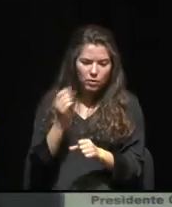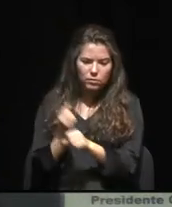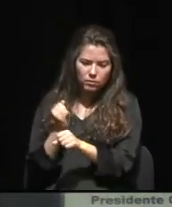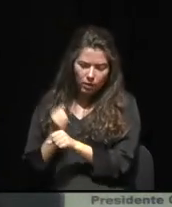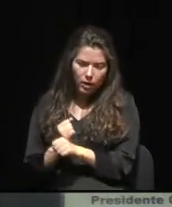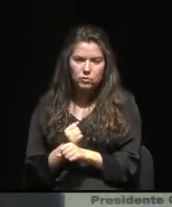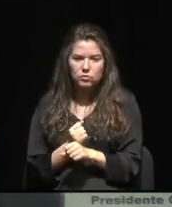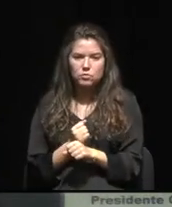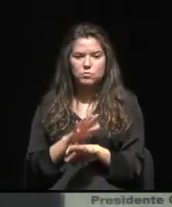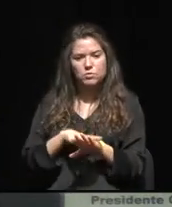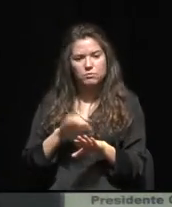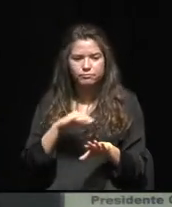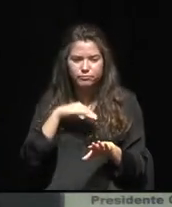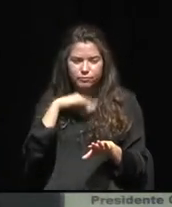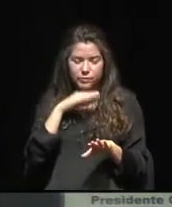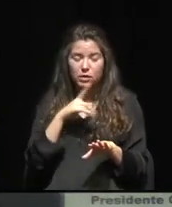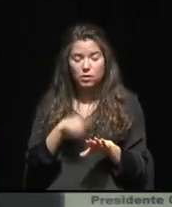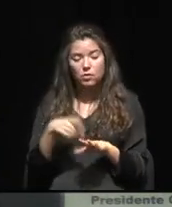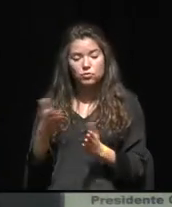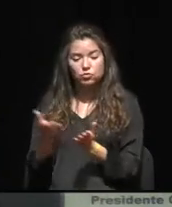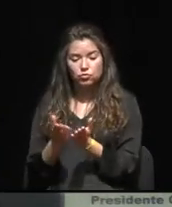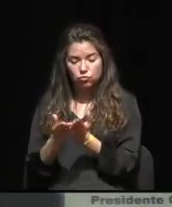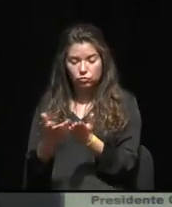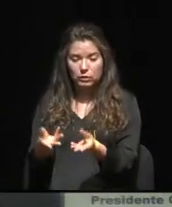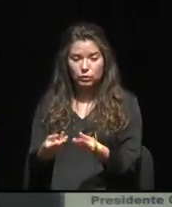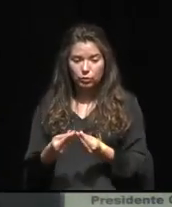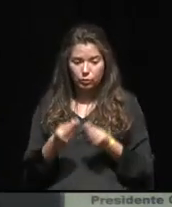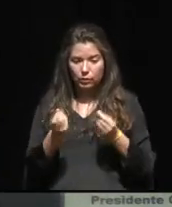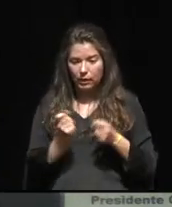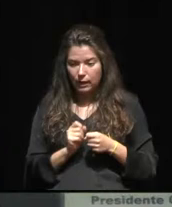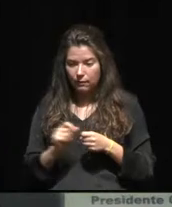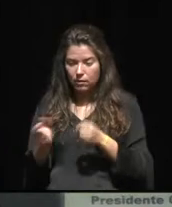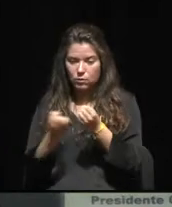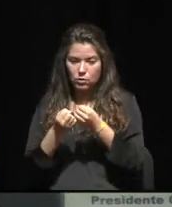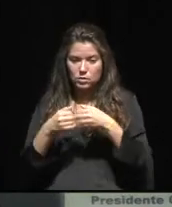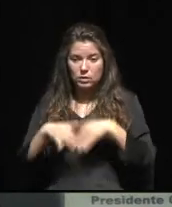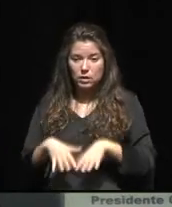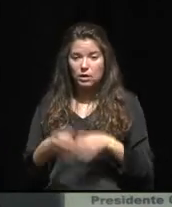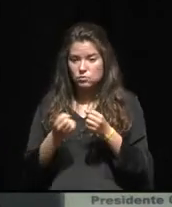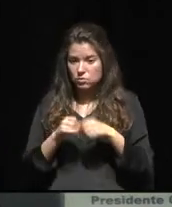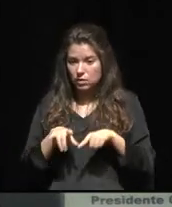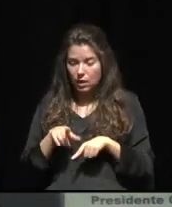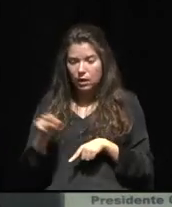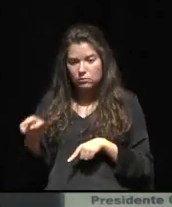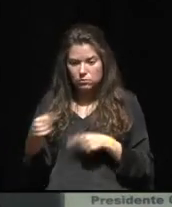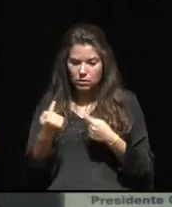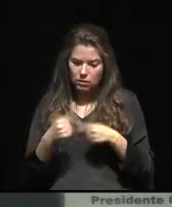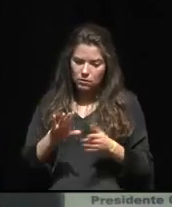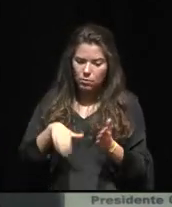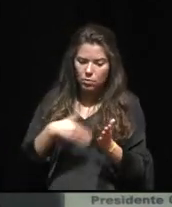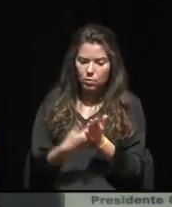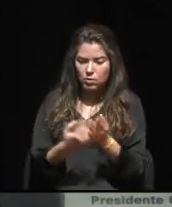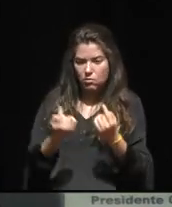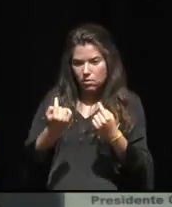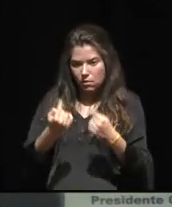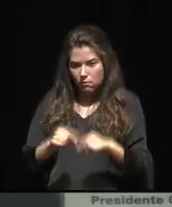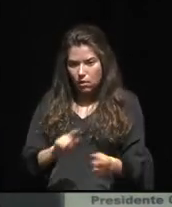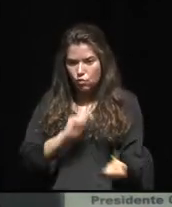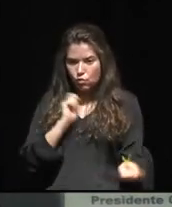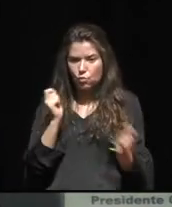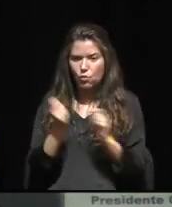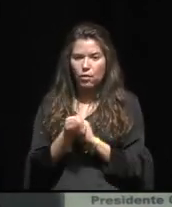penosidade nós pegamos nesse estudo enviamos aos sindicatos os sindicatos tiveram propostas de